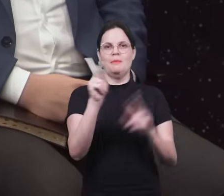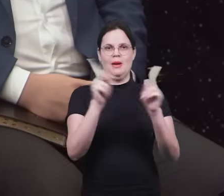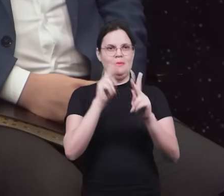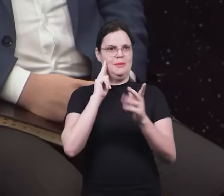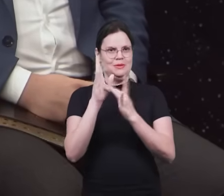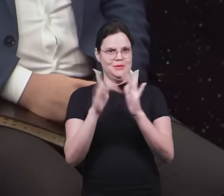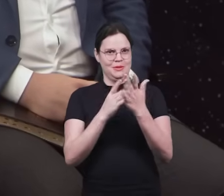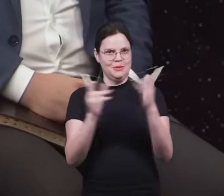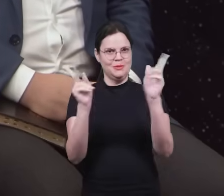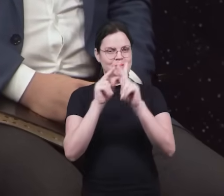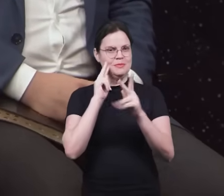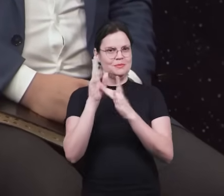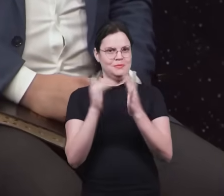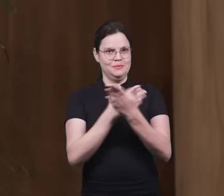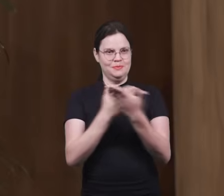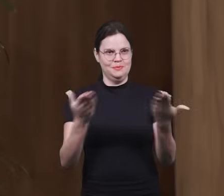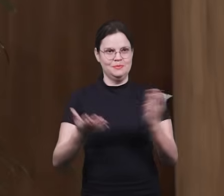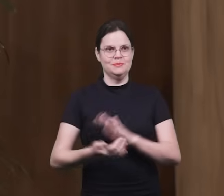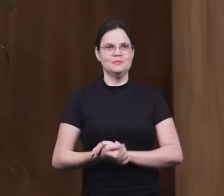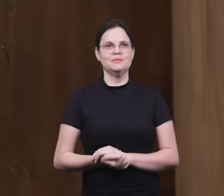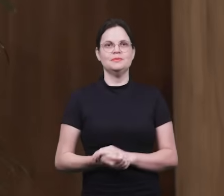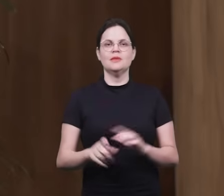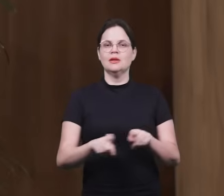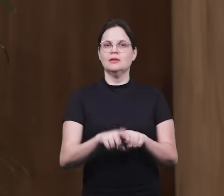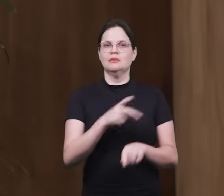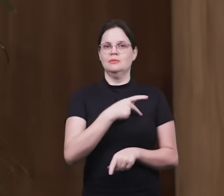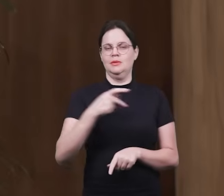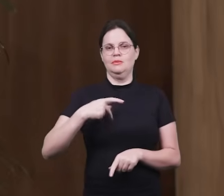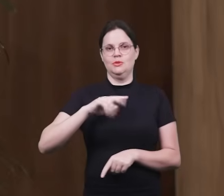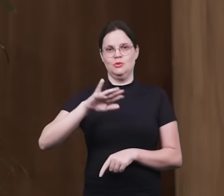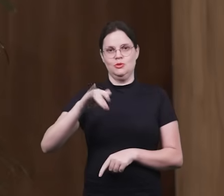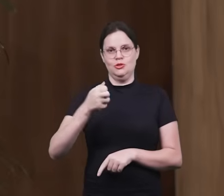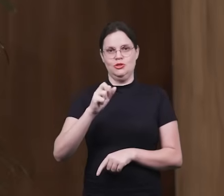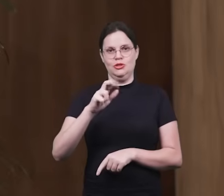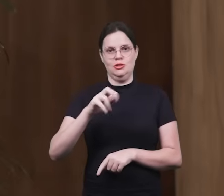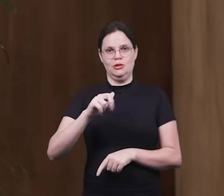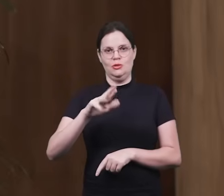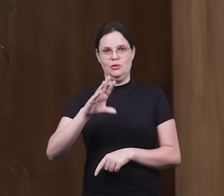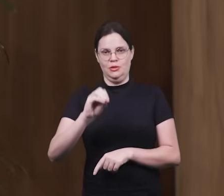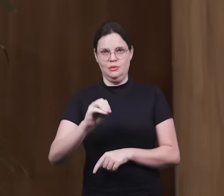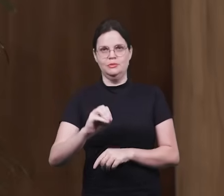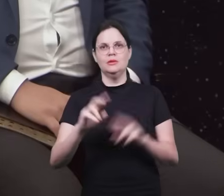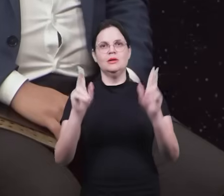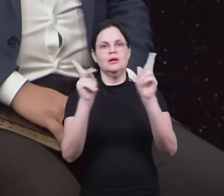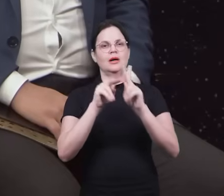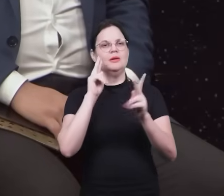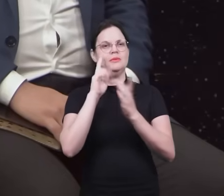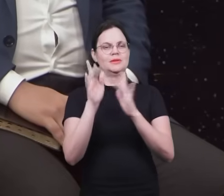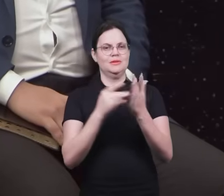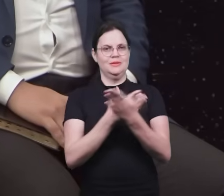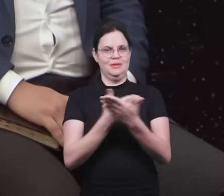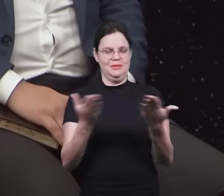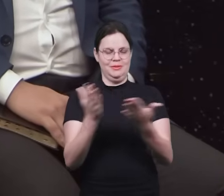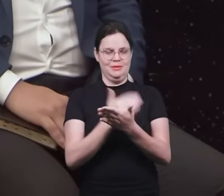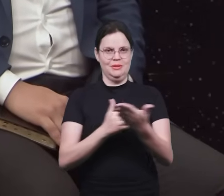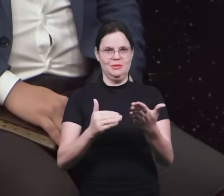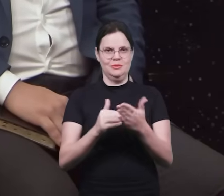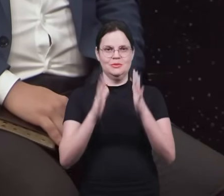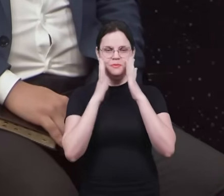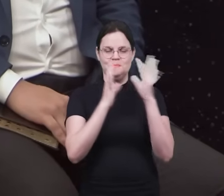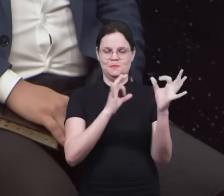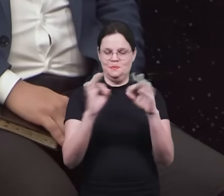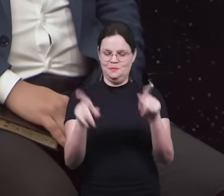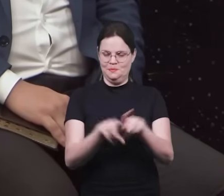pastores e a todos que participam conosco. E também o pastor Jerônimo Silva, paz do Senhor, pastor Jerônimo. Paz do Senhor aos pastores e